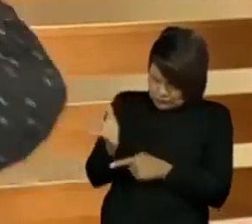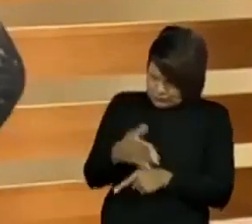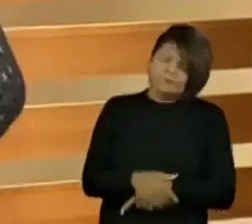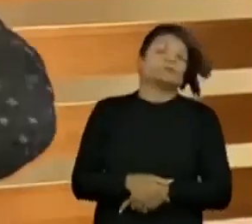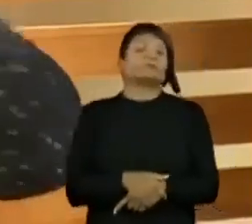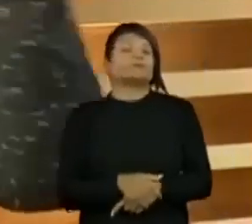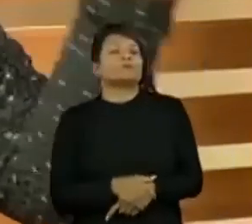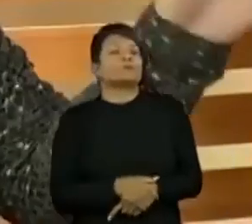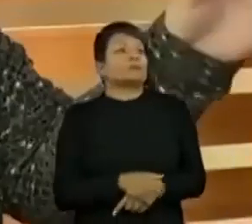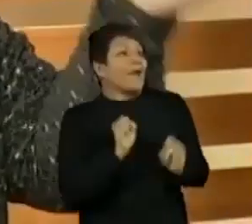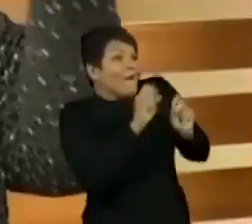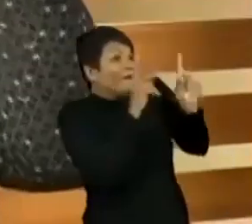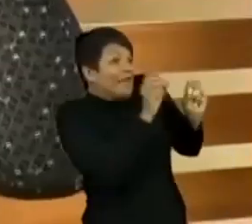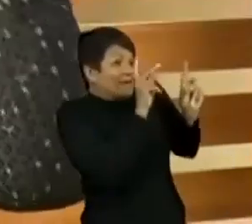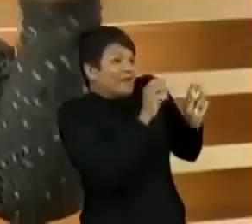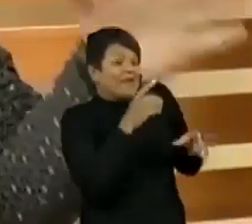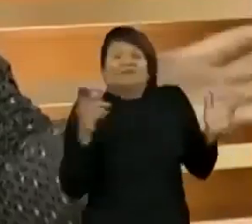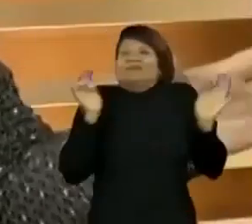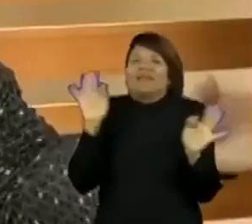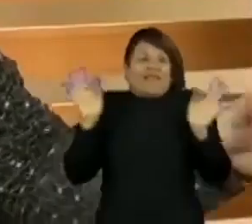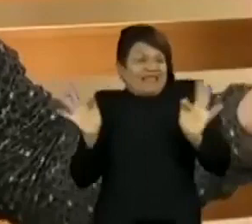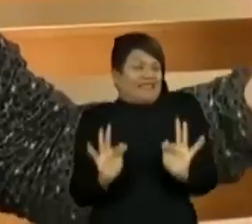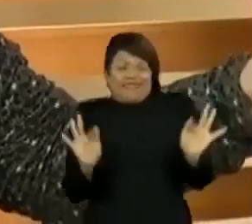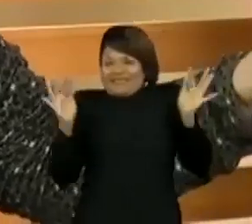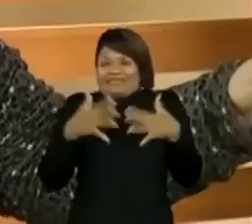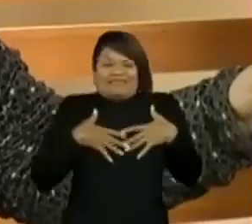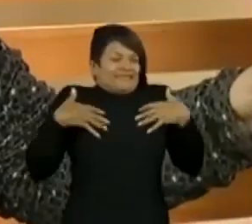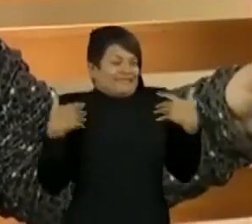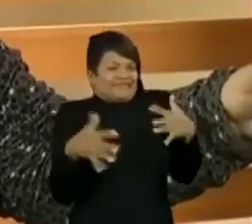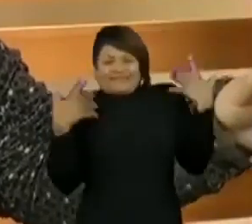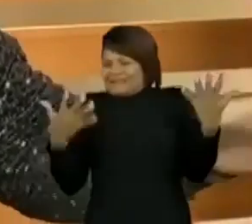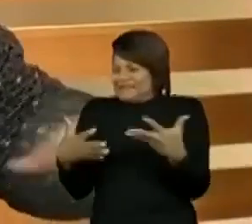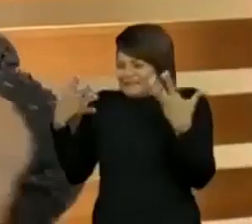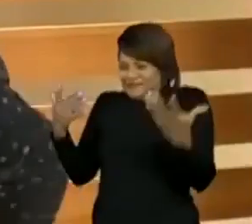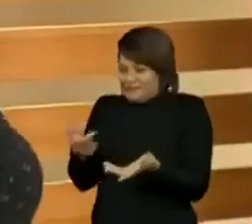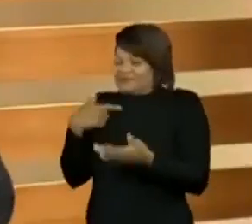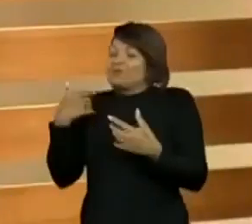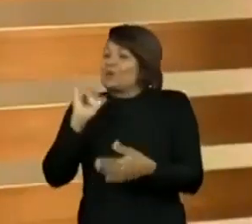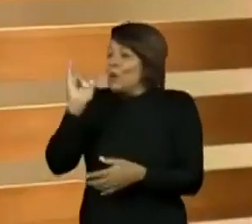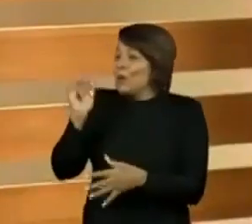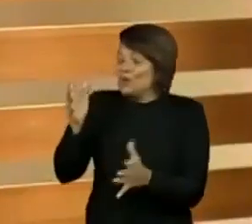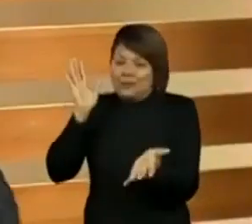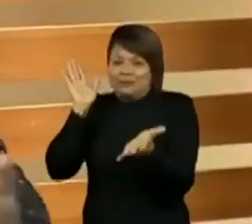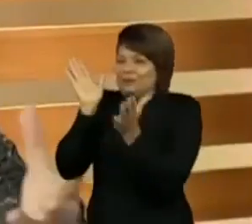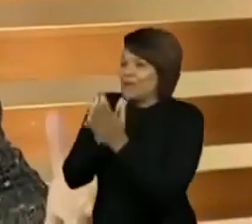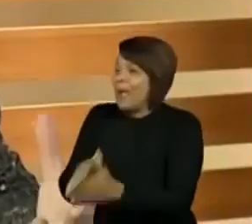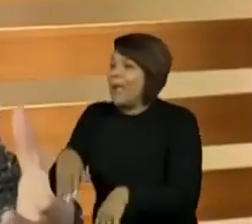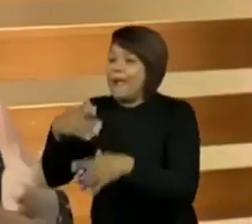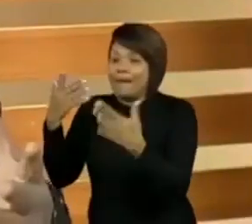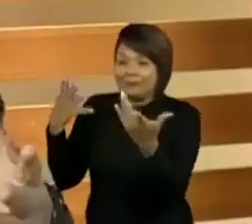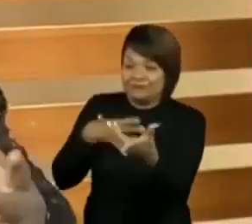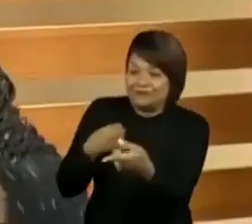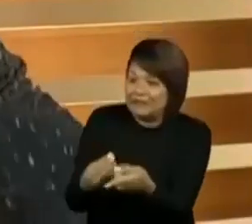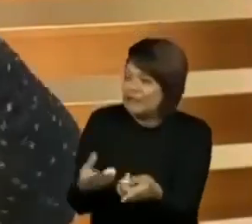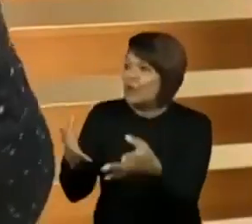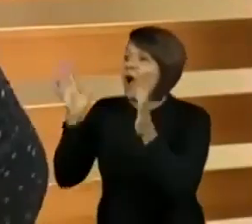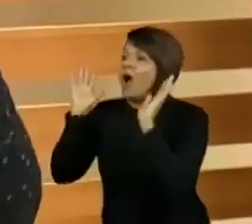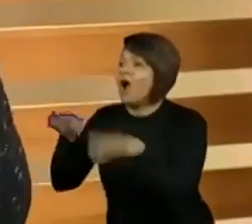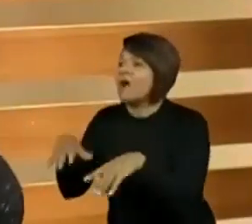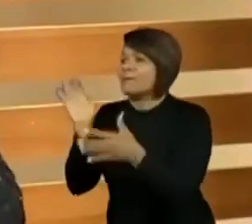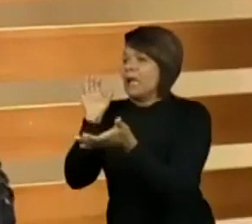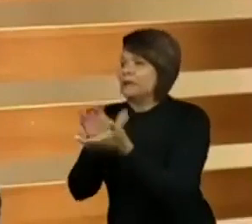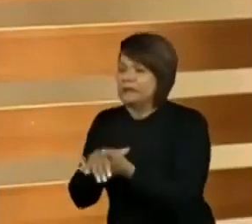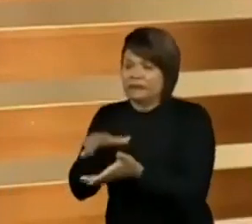fez, voltou para casa feliz da vida. Contou para o marido, para os filhos, e eles